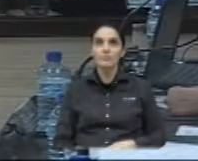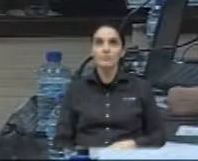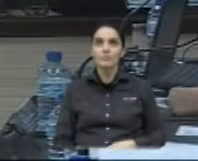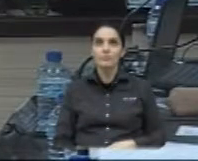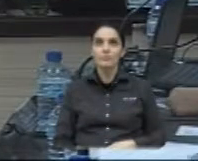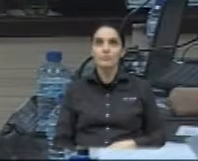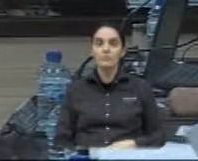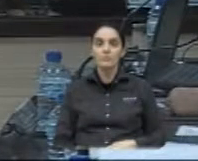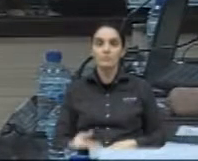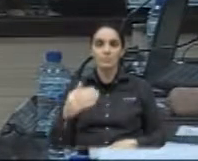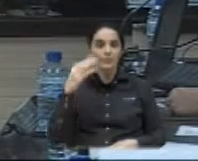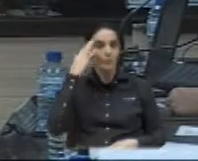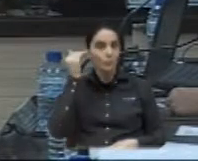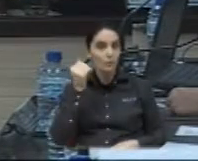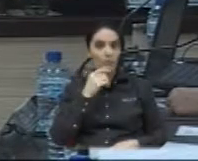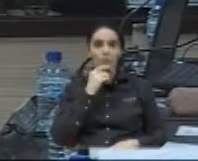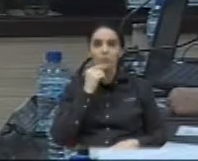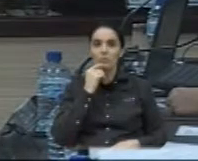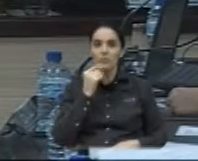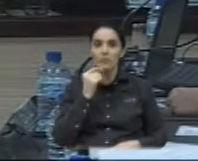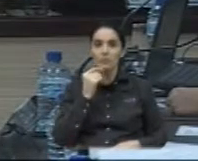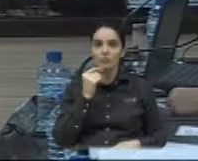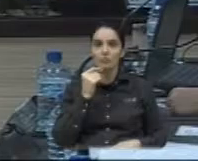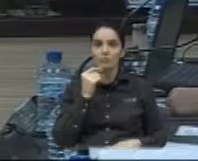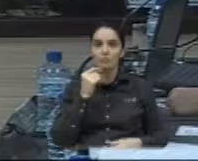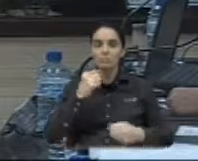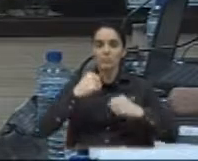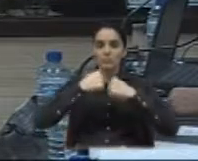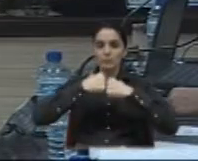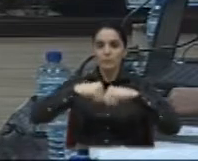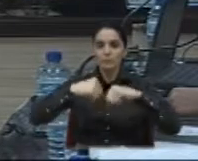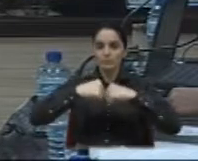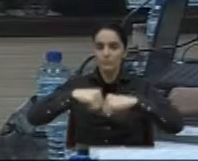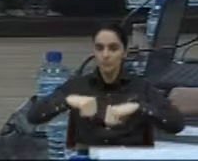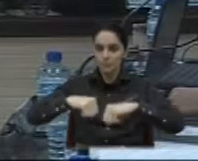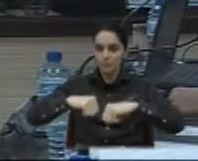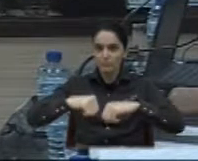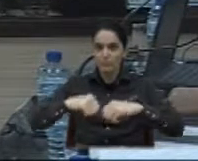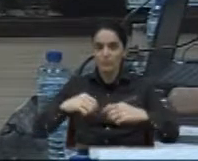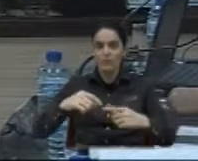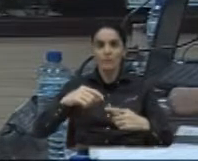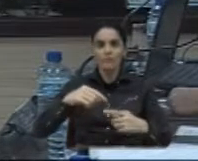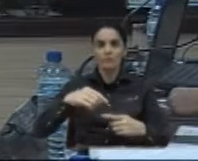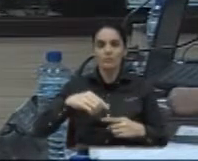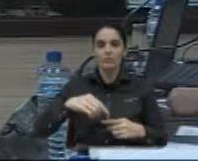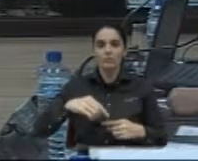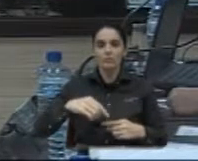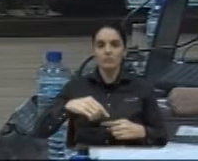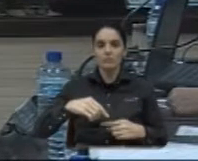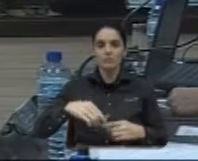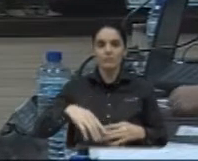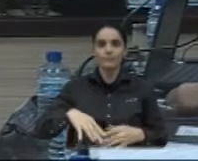de me informar, está preso no hospital com um caso de urgência lá. Não virá.